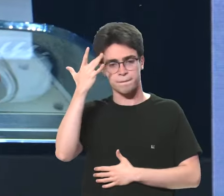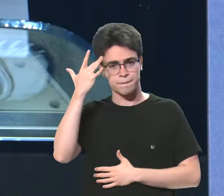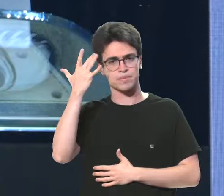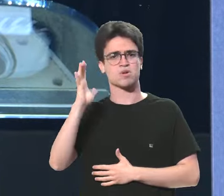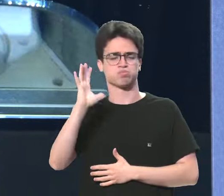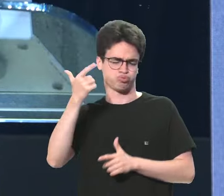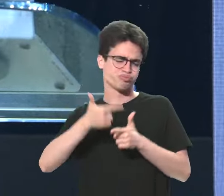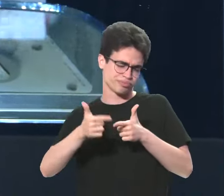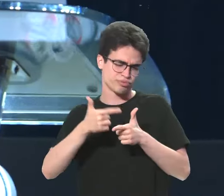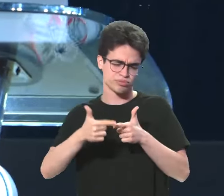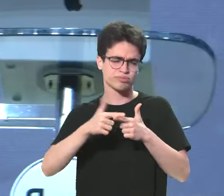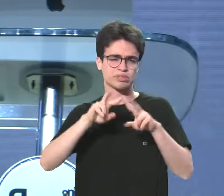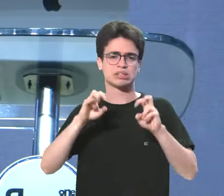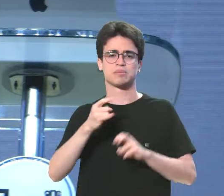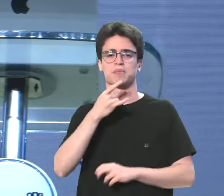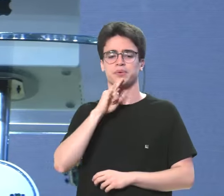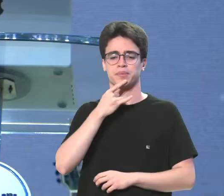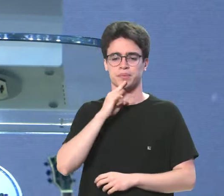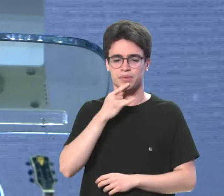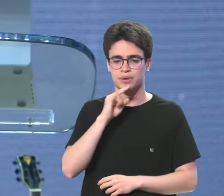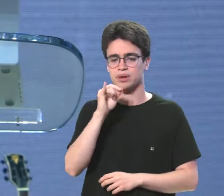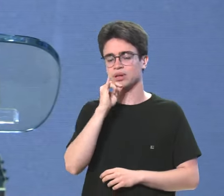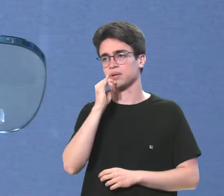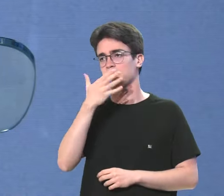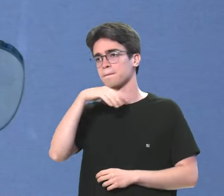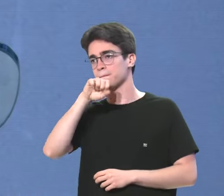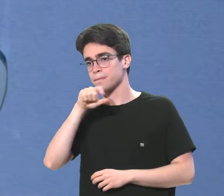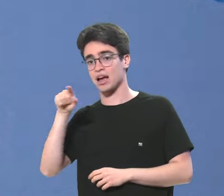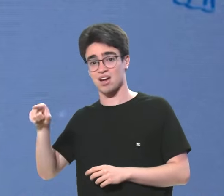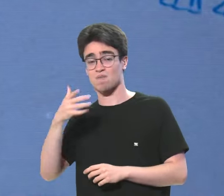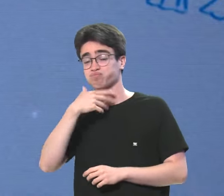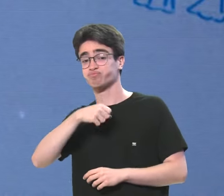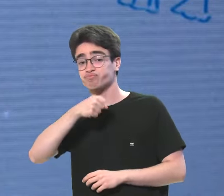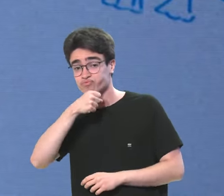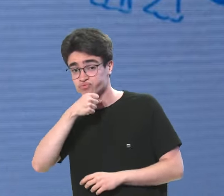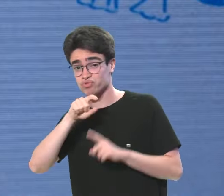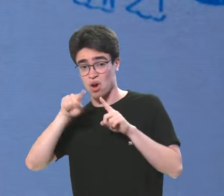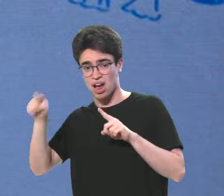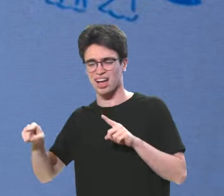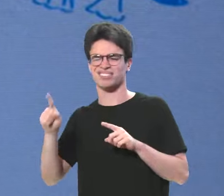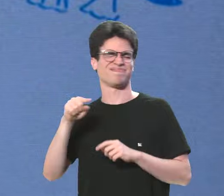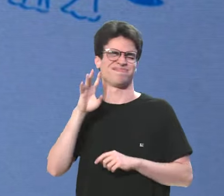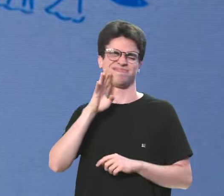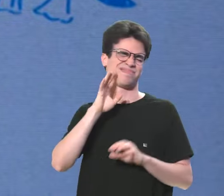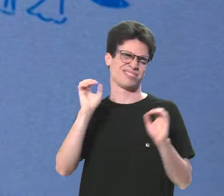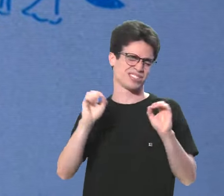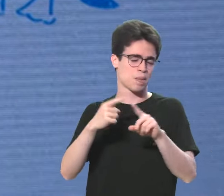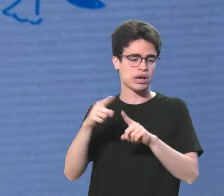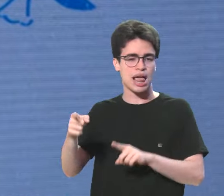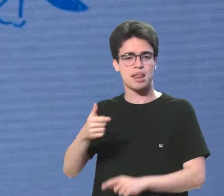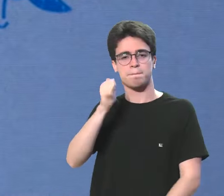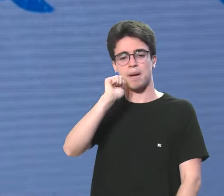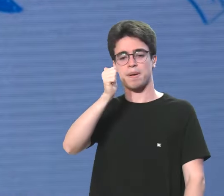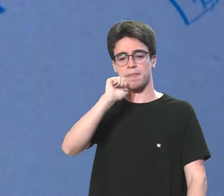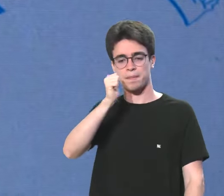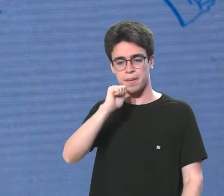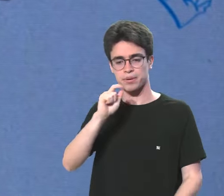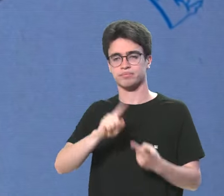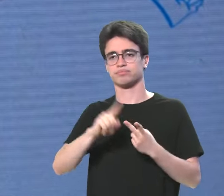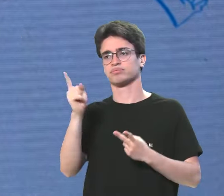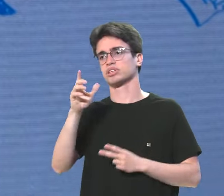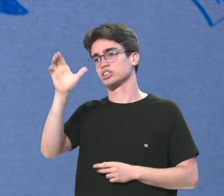problemas alcoólicos meu vô pai do meu pai não foi um um homem muito legal porque ele bebia muito meu tio